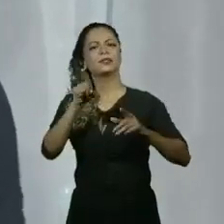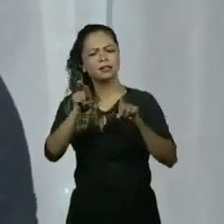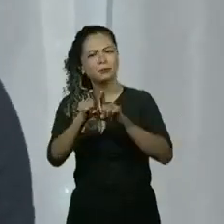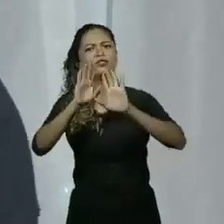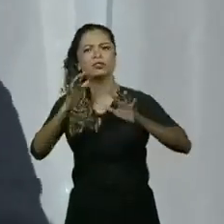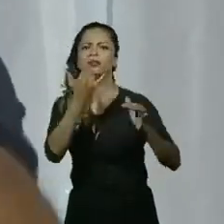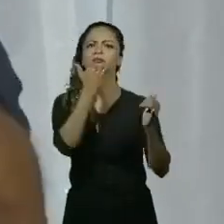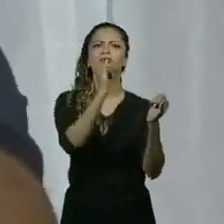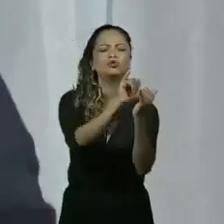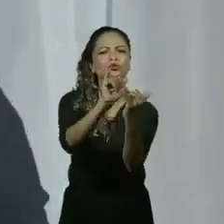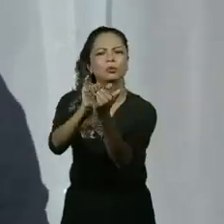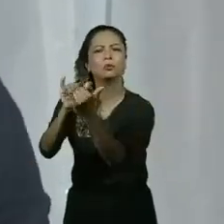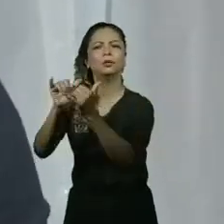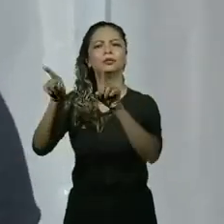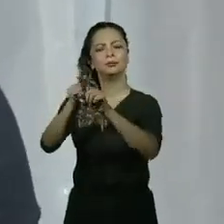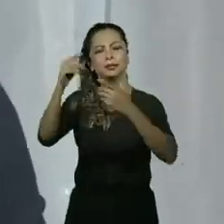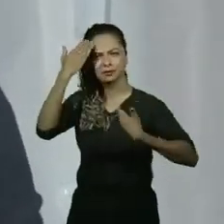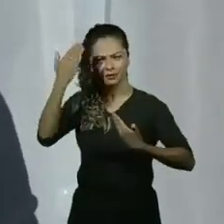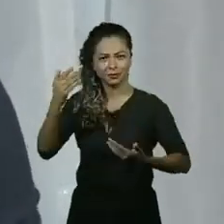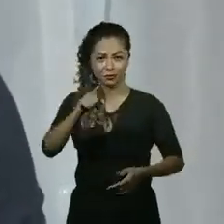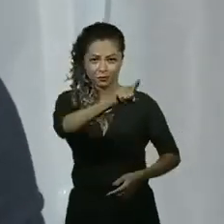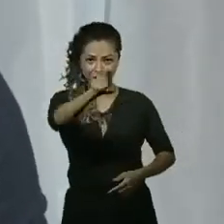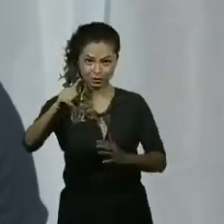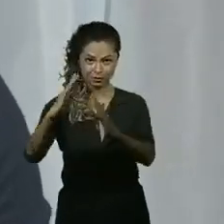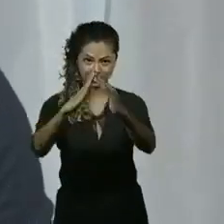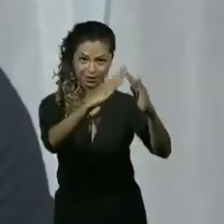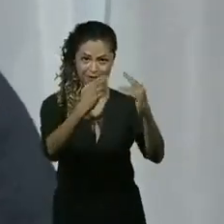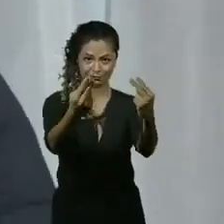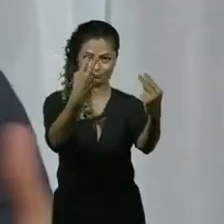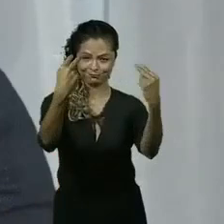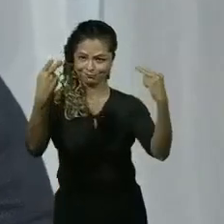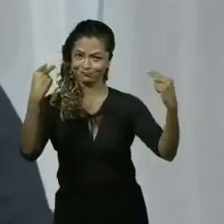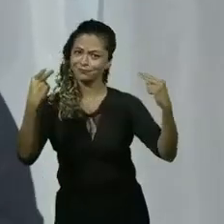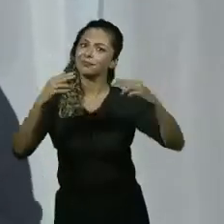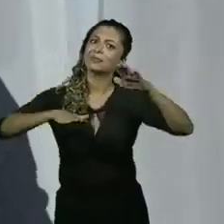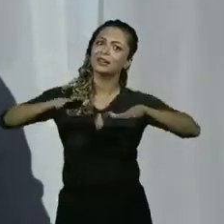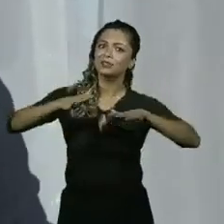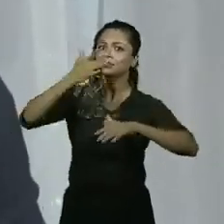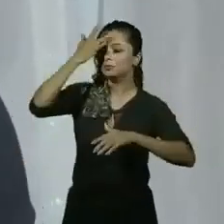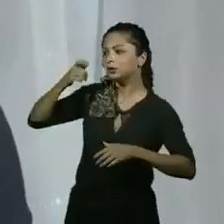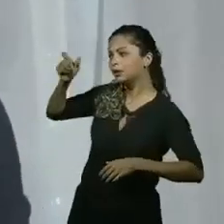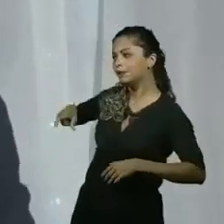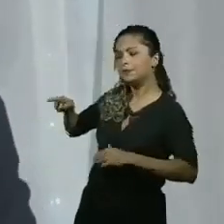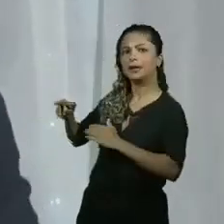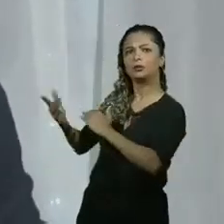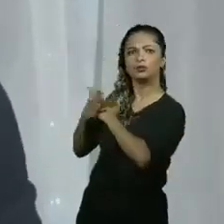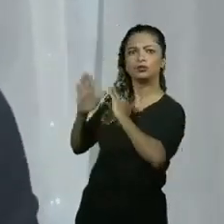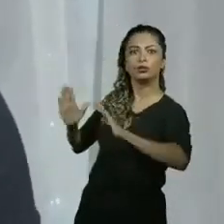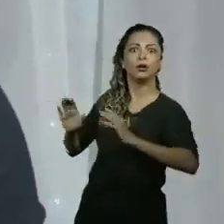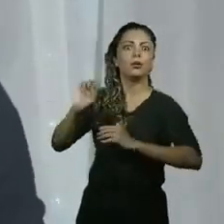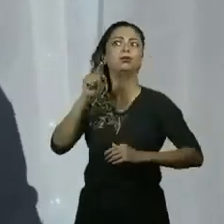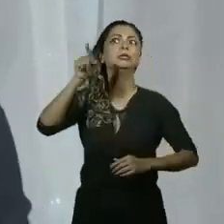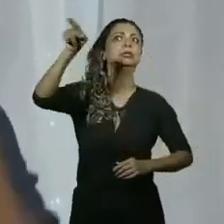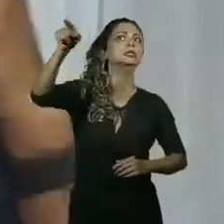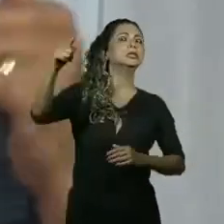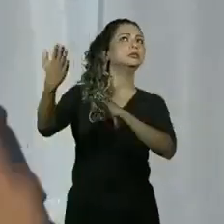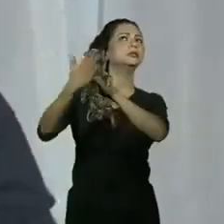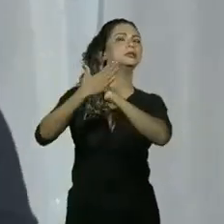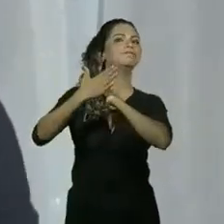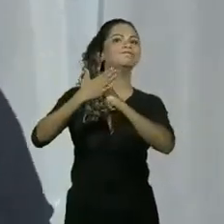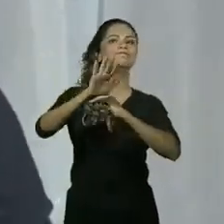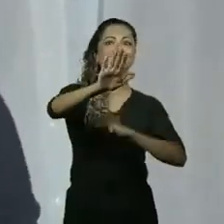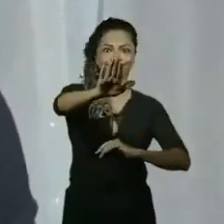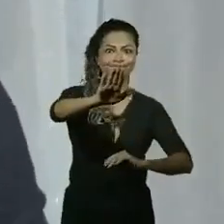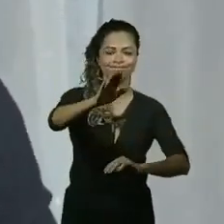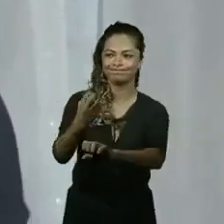Tantas pessoas aí do seu lado, você que está acompanhando a nossa live, de repente alguém que te ajudou, dá uma ligada e fala aí, obrigado,